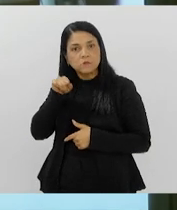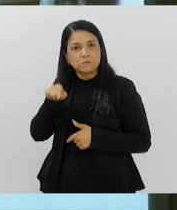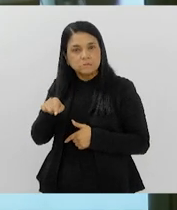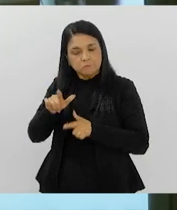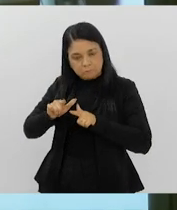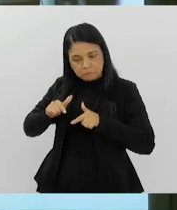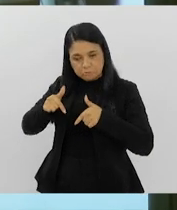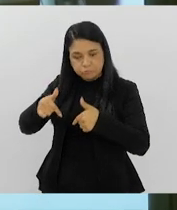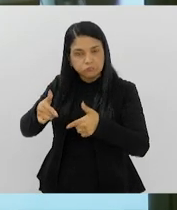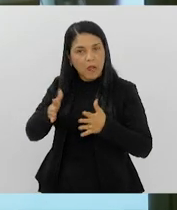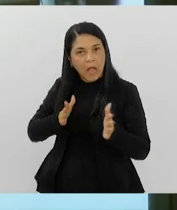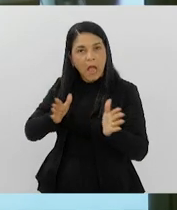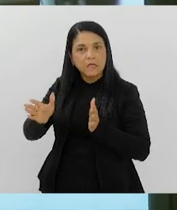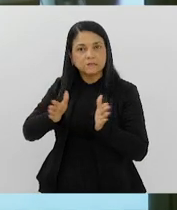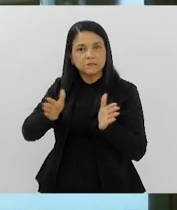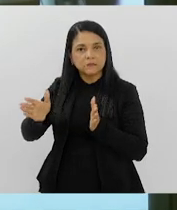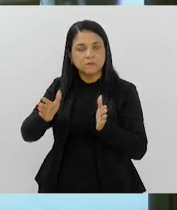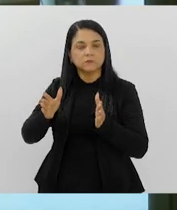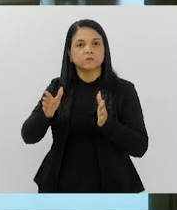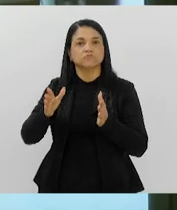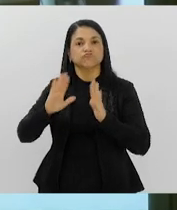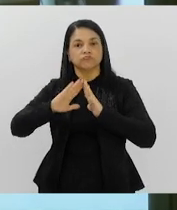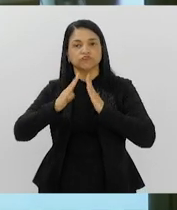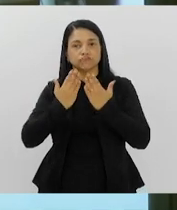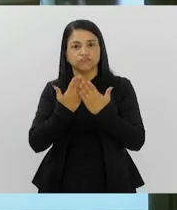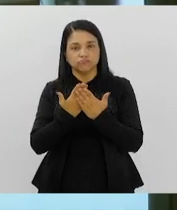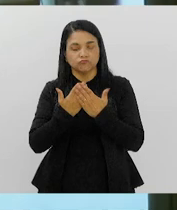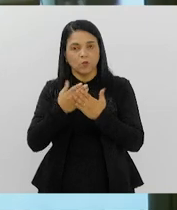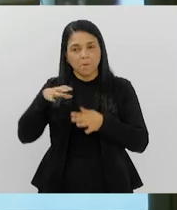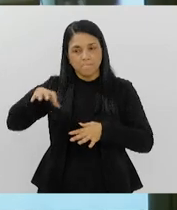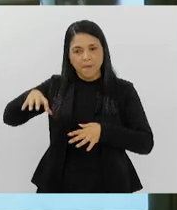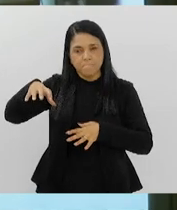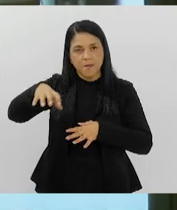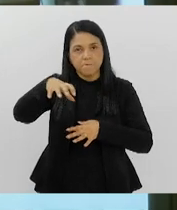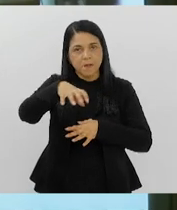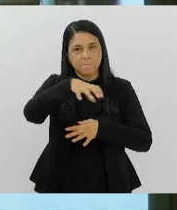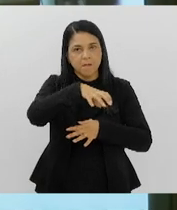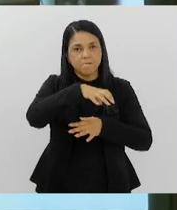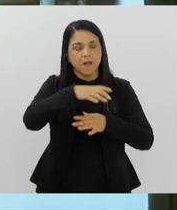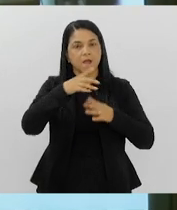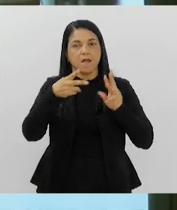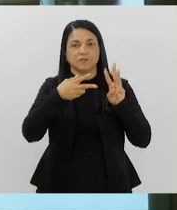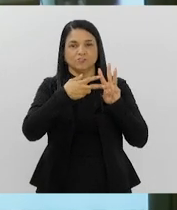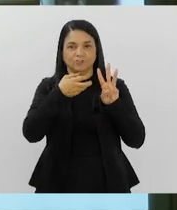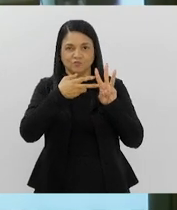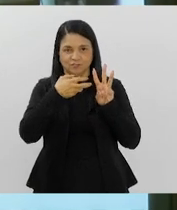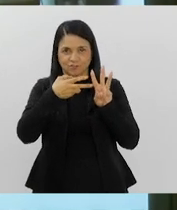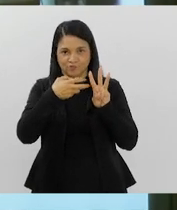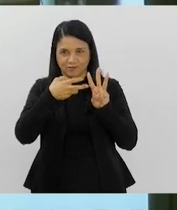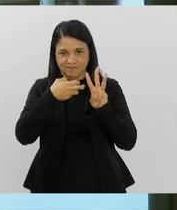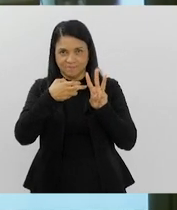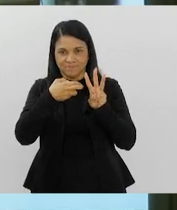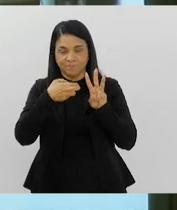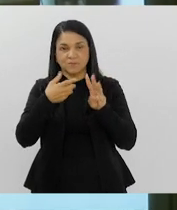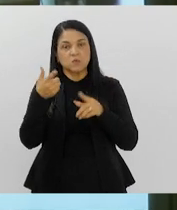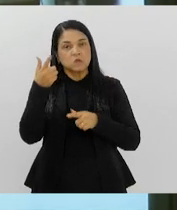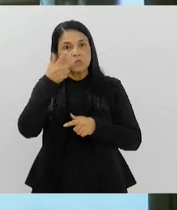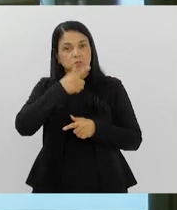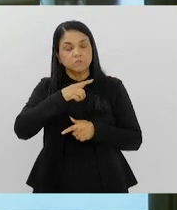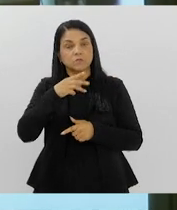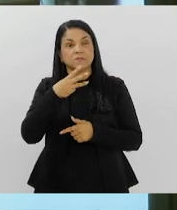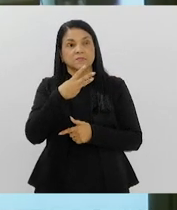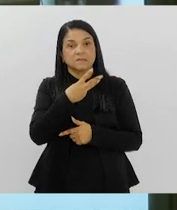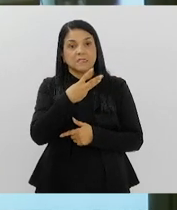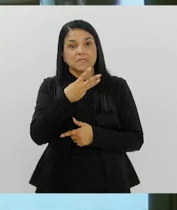às escolas das aldeias indígenas. Então, nós conseguimos contemplar